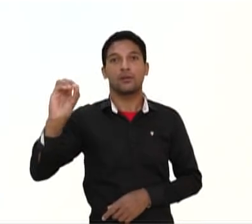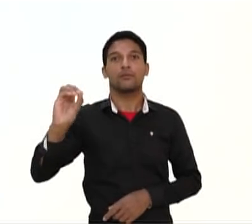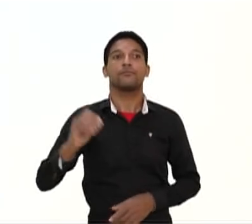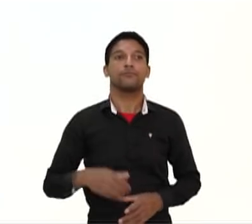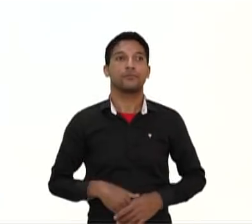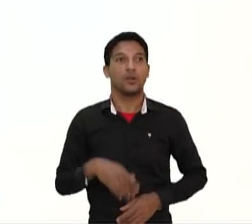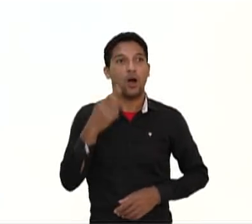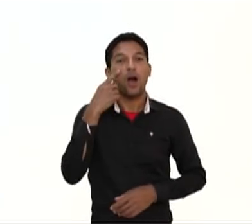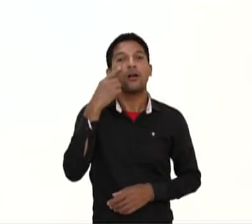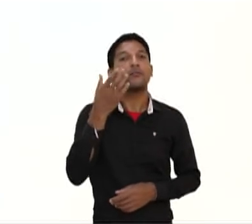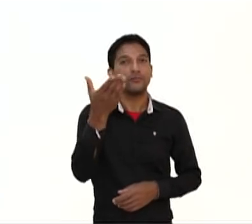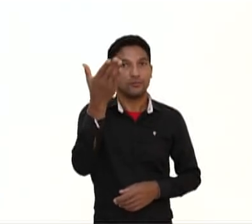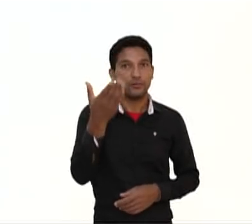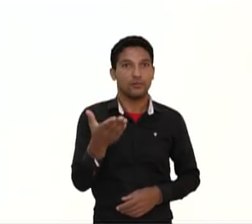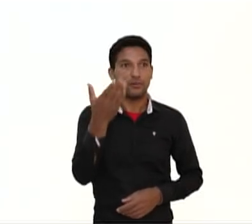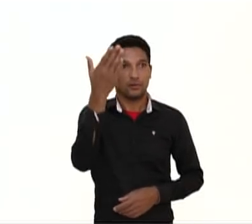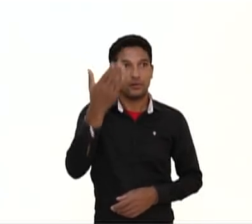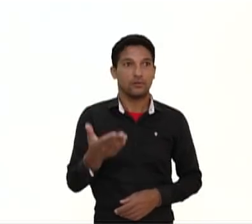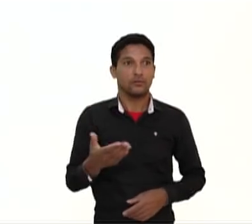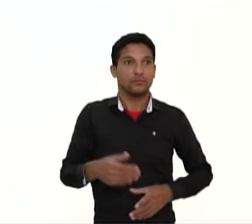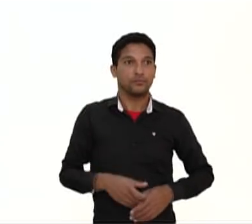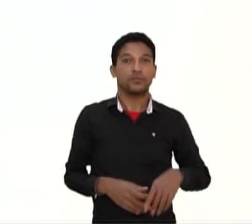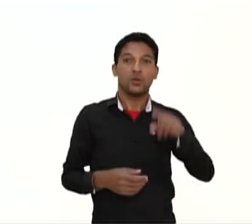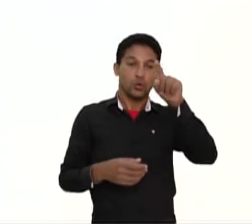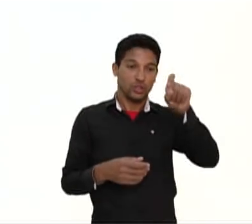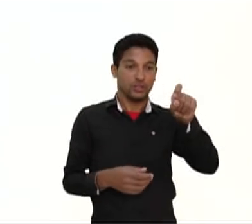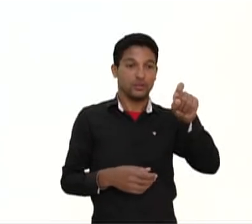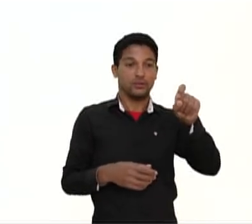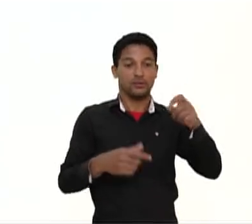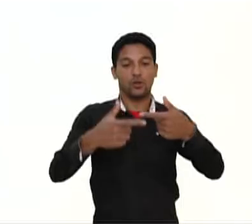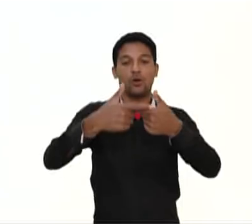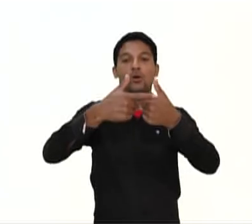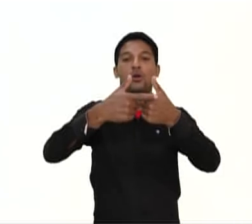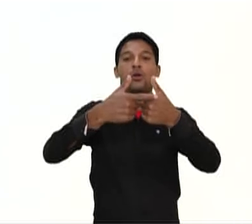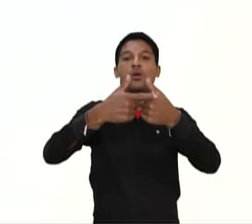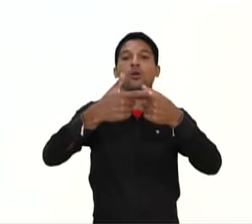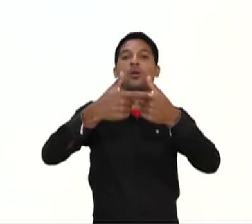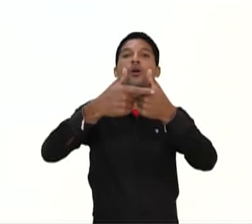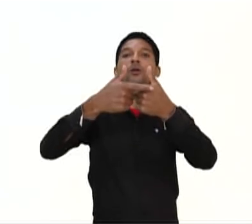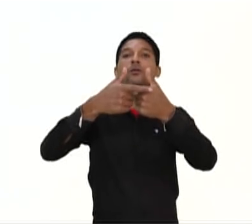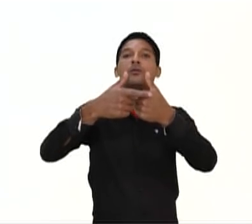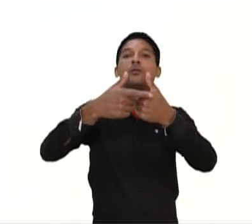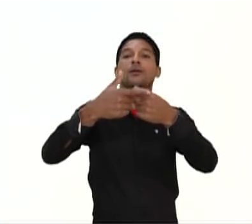Tá ali a equação, ó, toda resolvidinha. O x vale 70, certo?